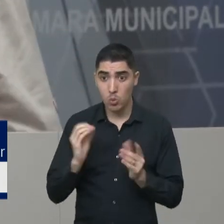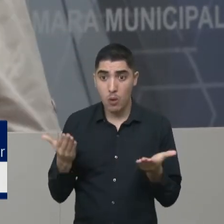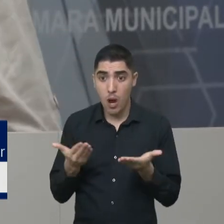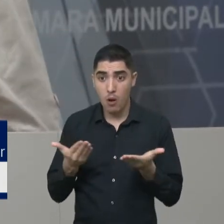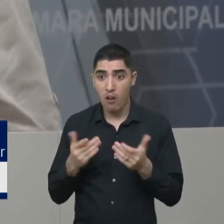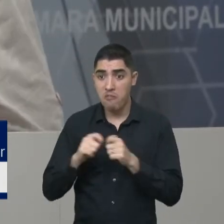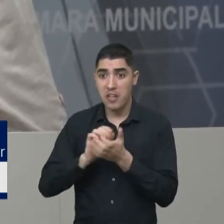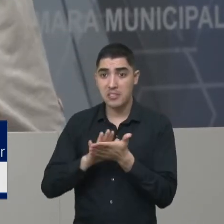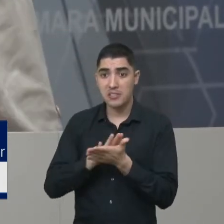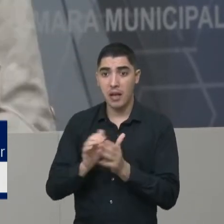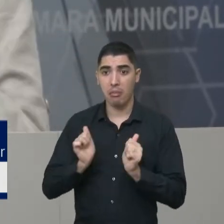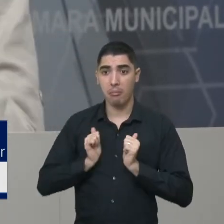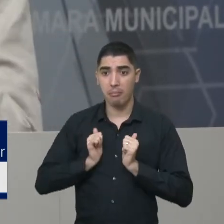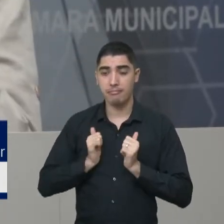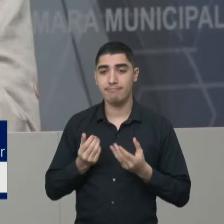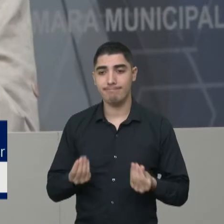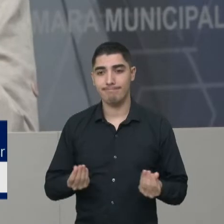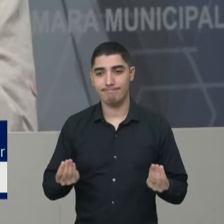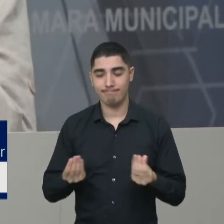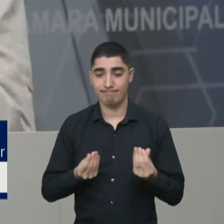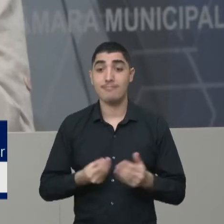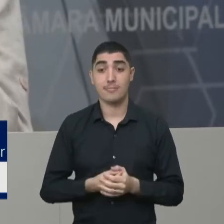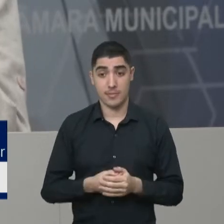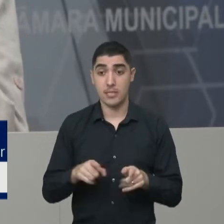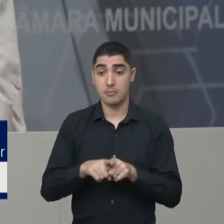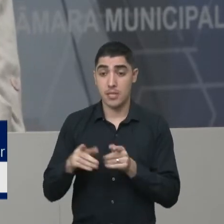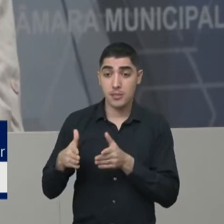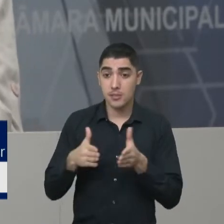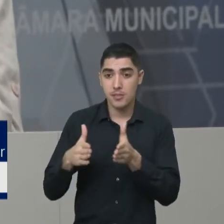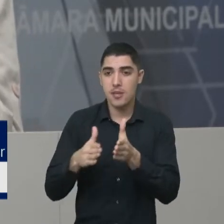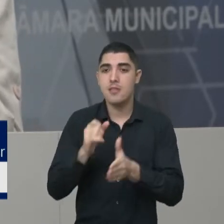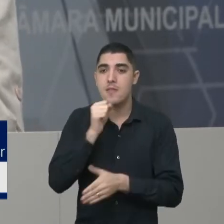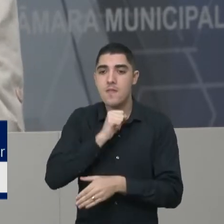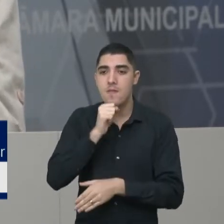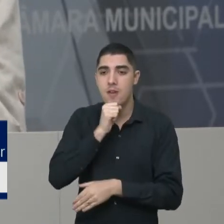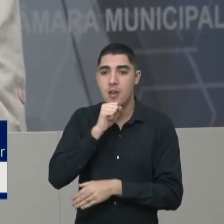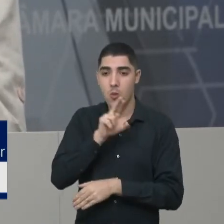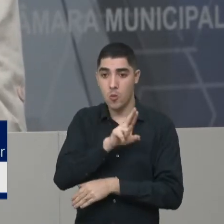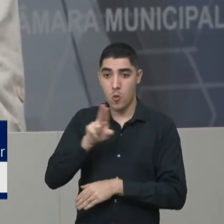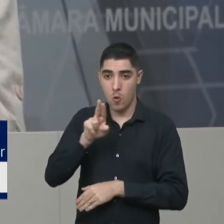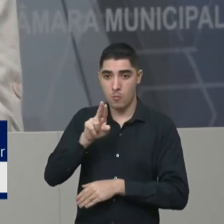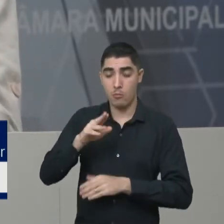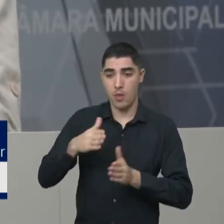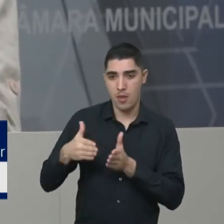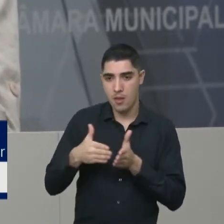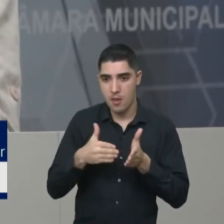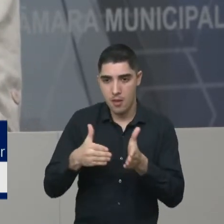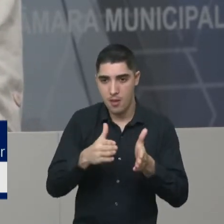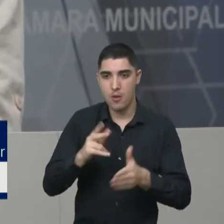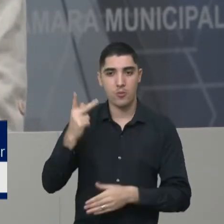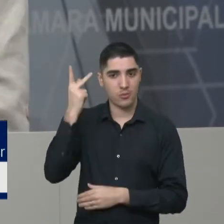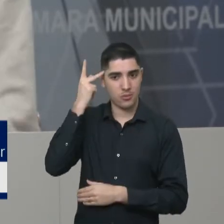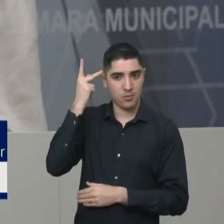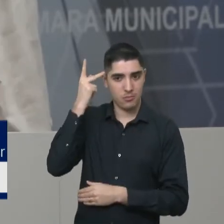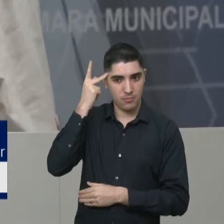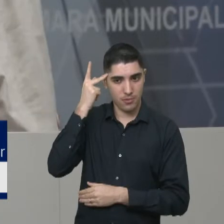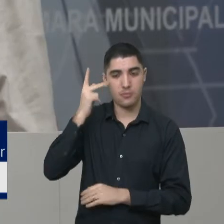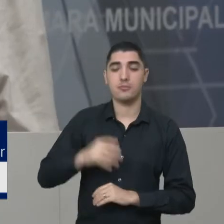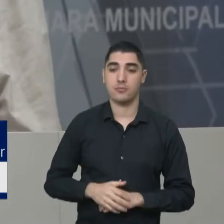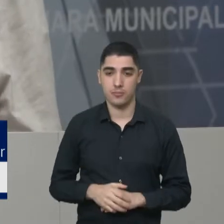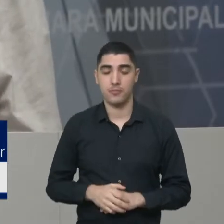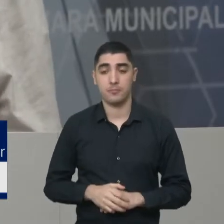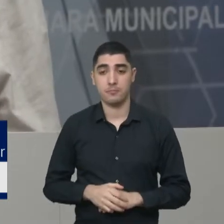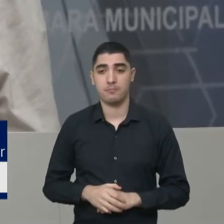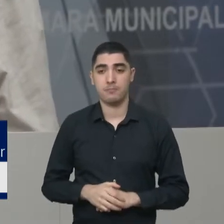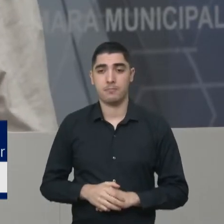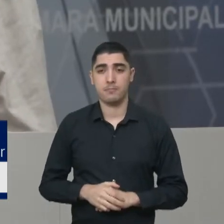ainda. Mesma coisa está acontecendo com a Estrada Velha Rio-São Paulo, precisando das luminárias, que também está nesse pacote aí